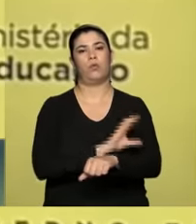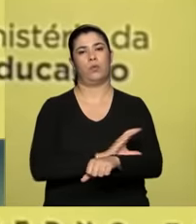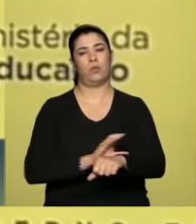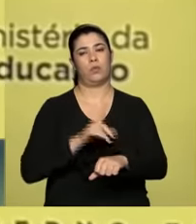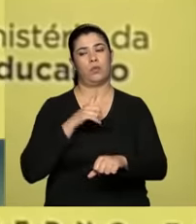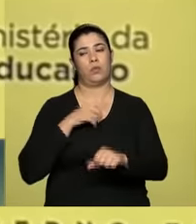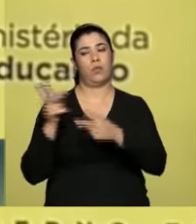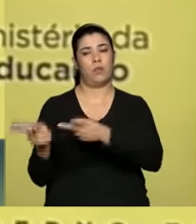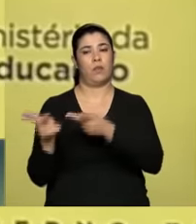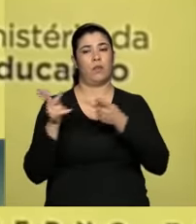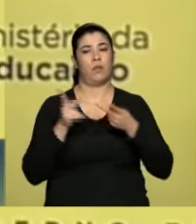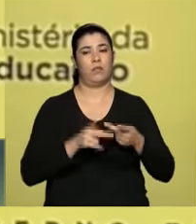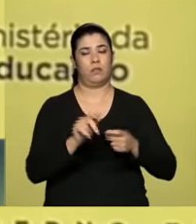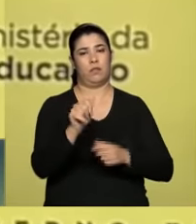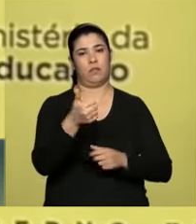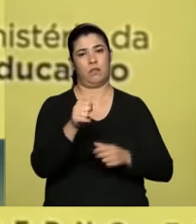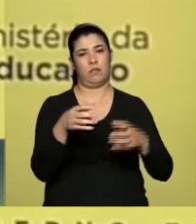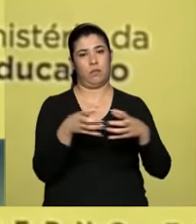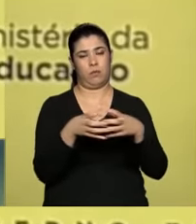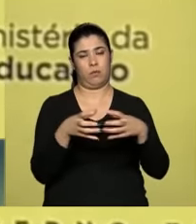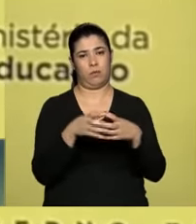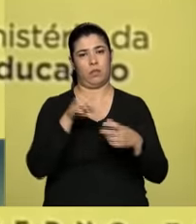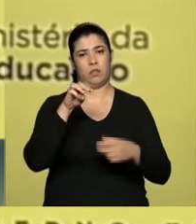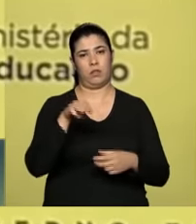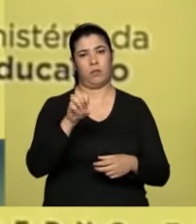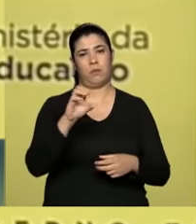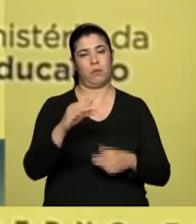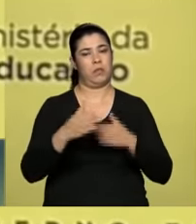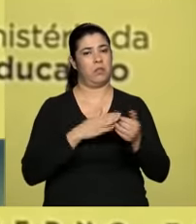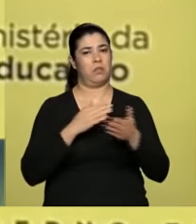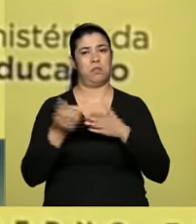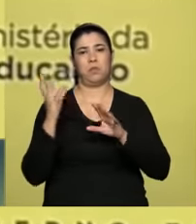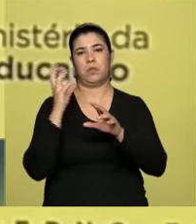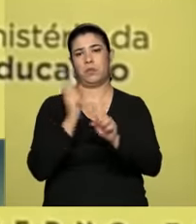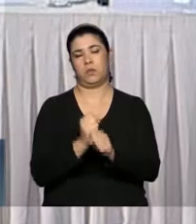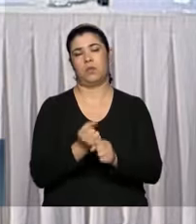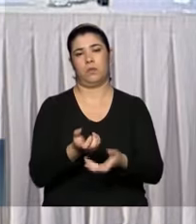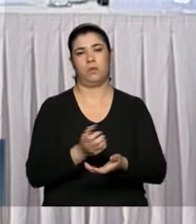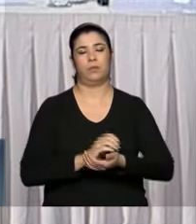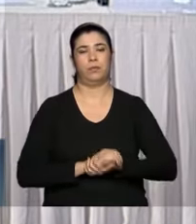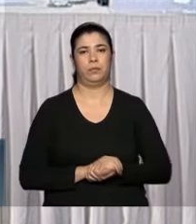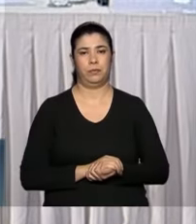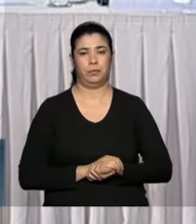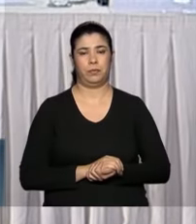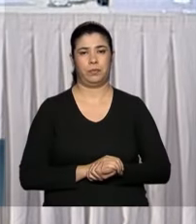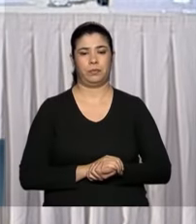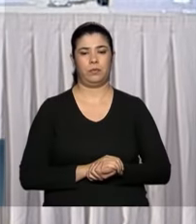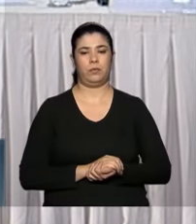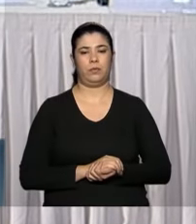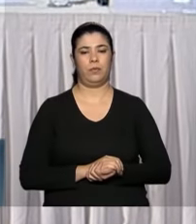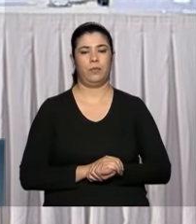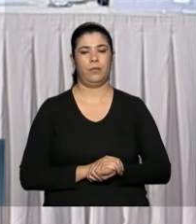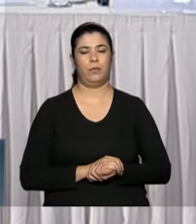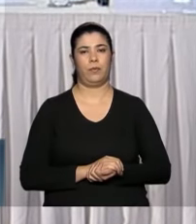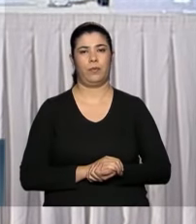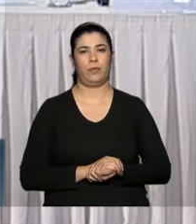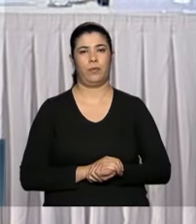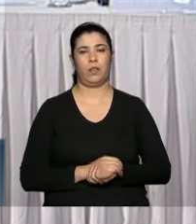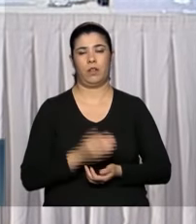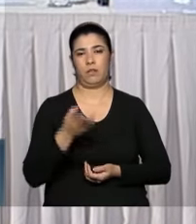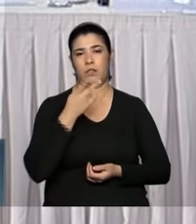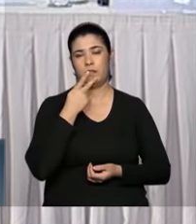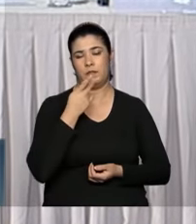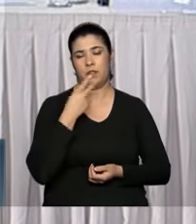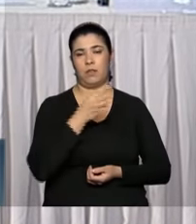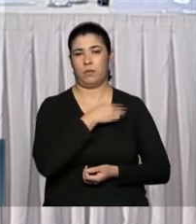tenha tido um conceito 5 ou 4 ou 3. Tá? Luiz Cláudio, por favor. É, Flávia, esse ponto e o que o